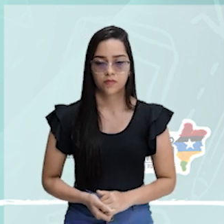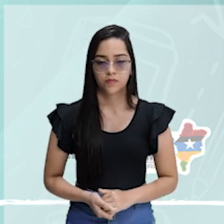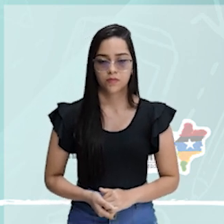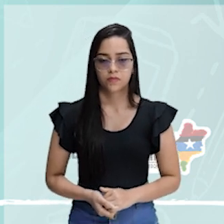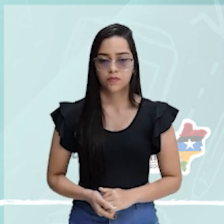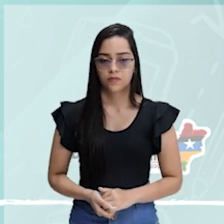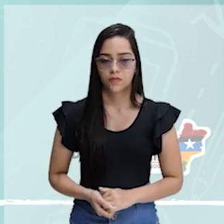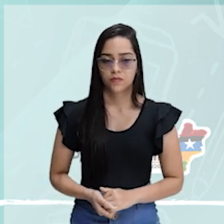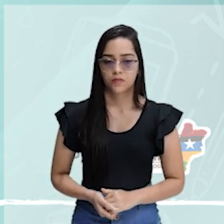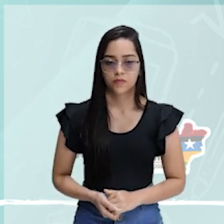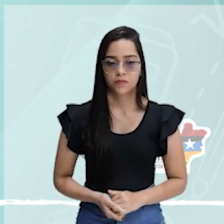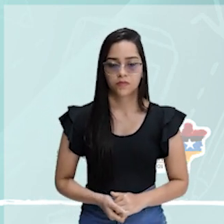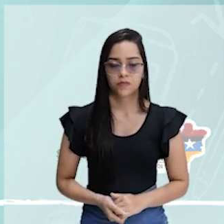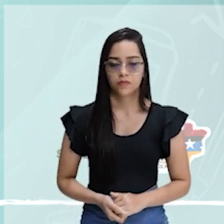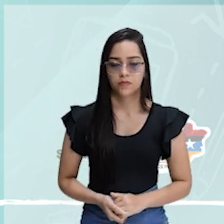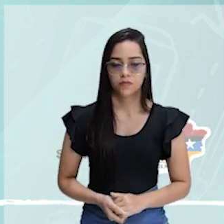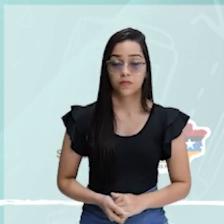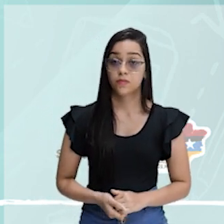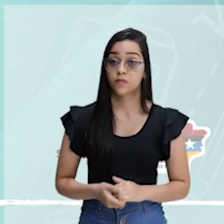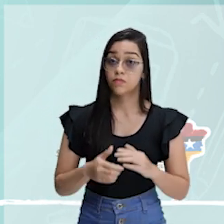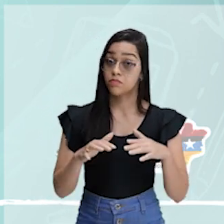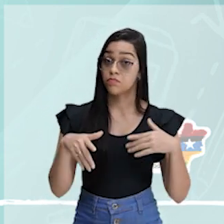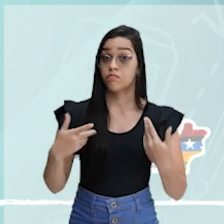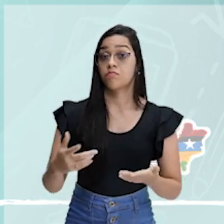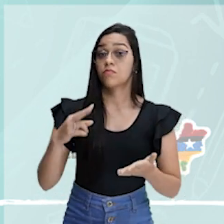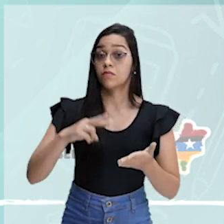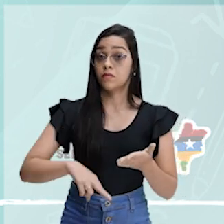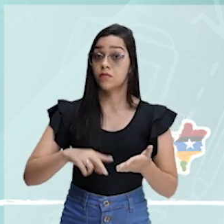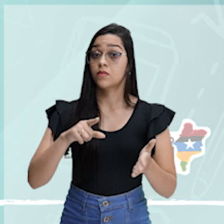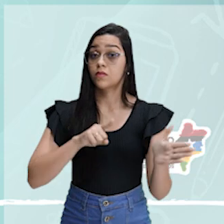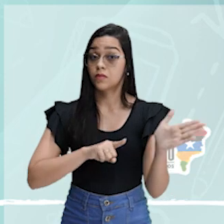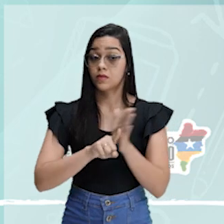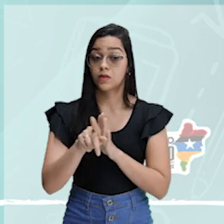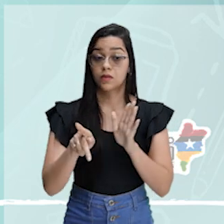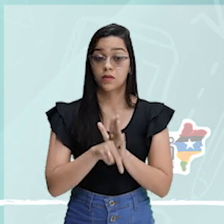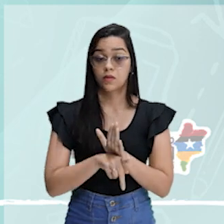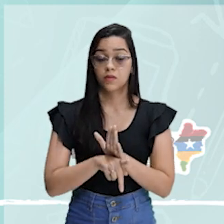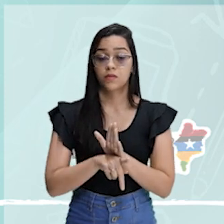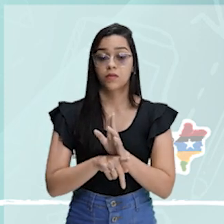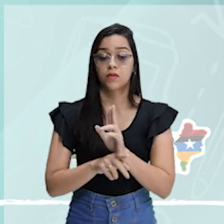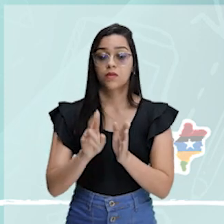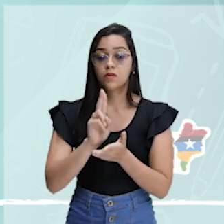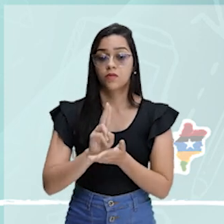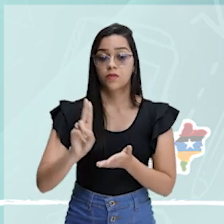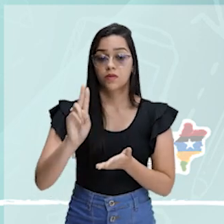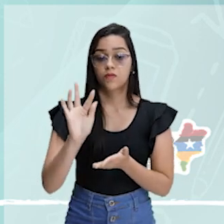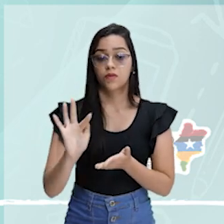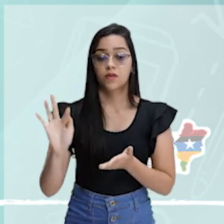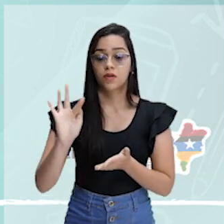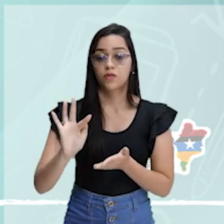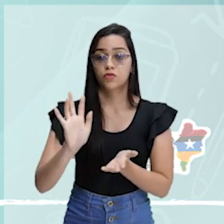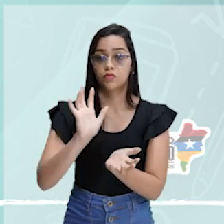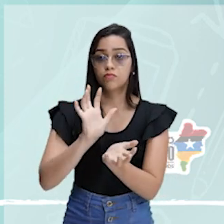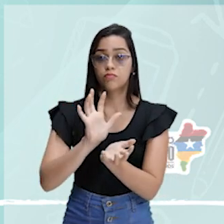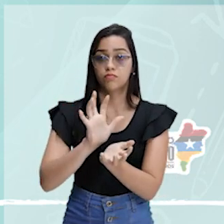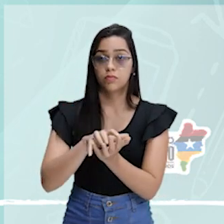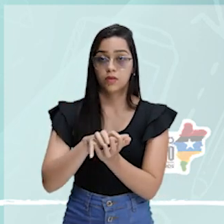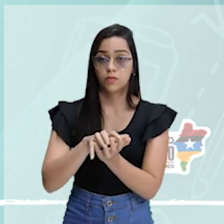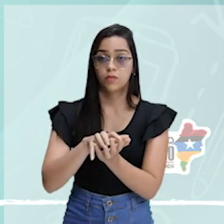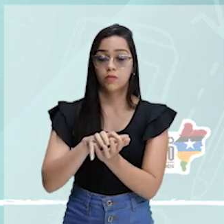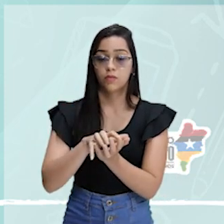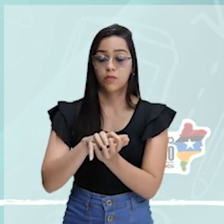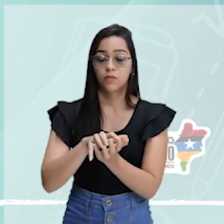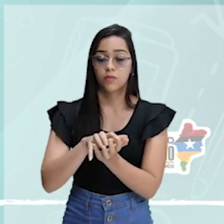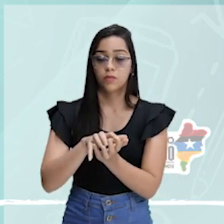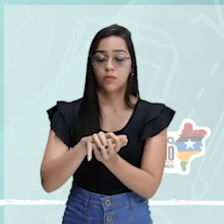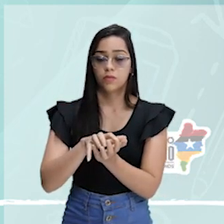força exercida pelos cabos? Ok? Então, essa é uma questão da Universidade Federal de Pernambuco. Ok? Questão bem simples também,